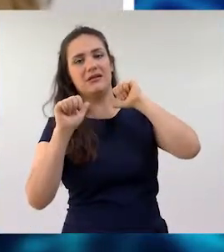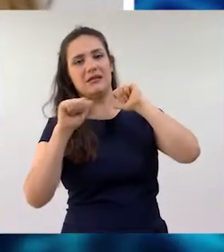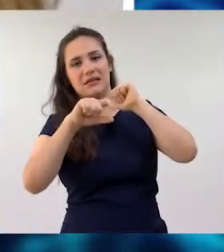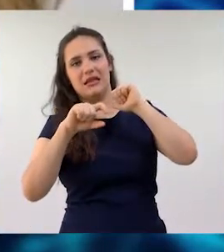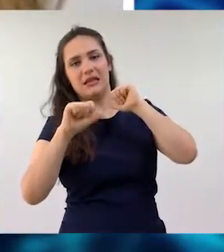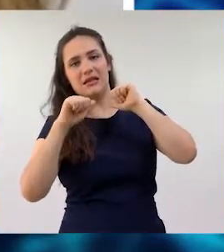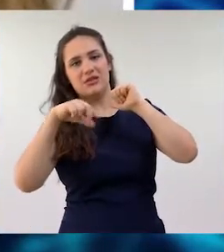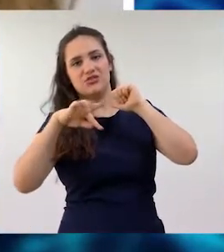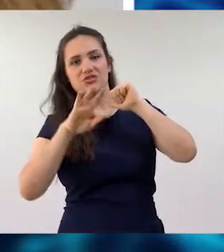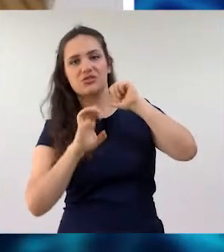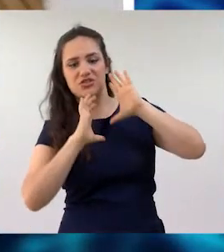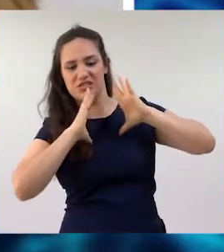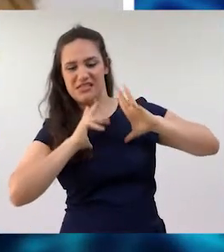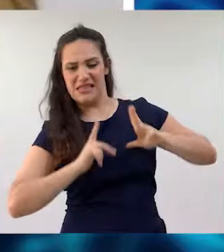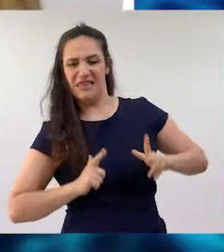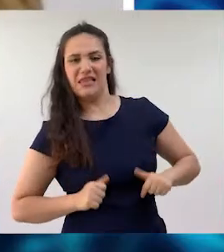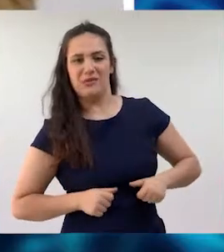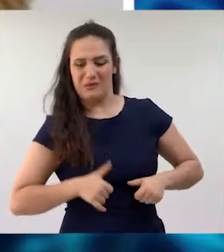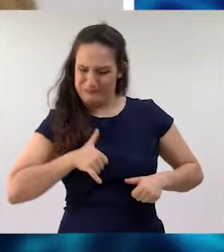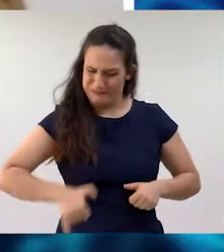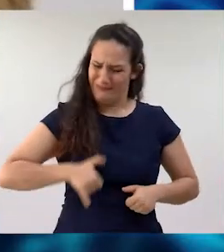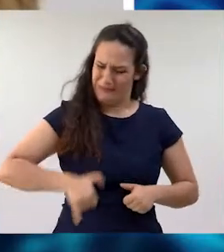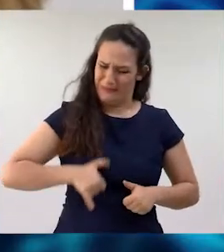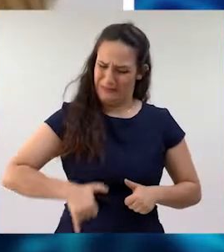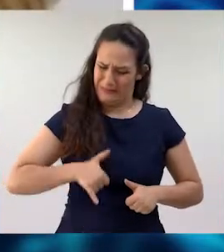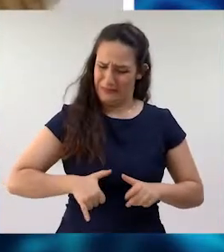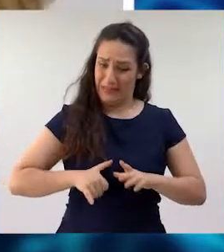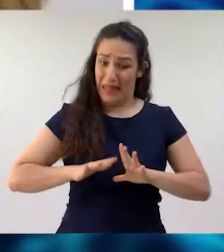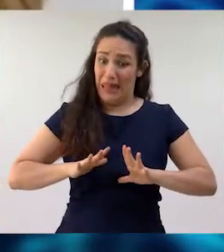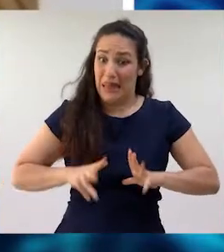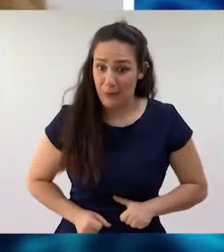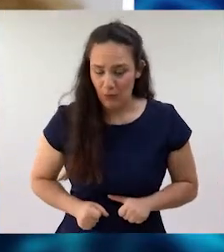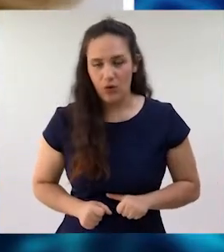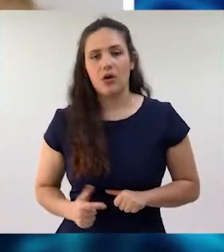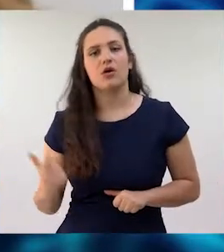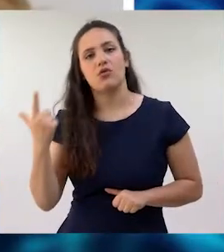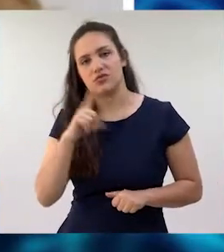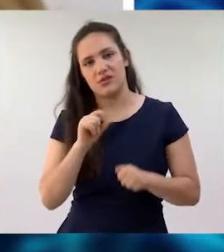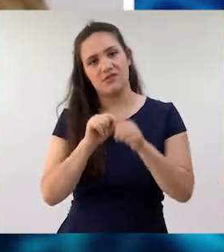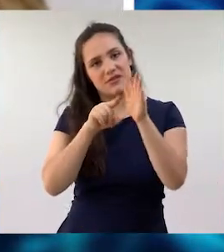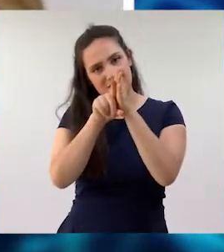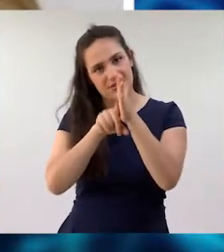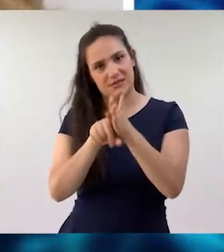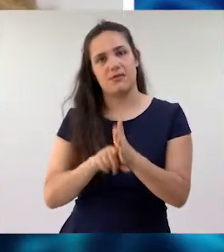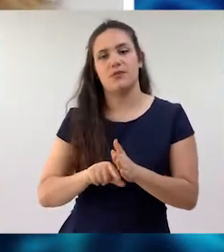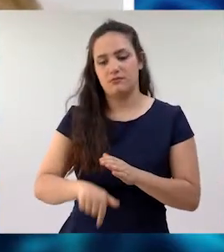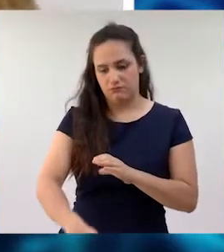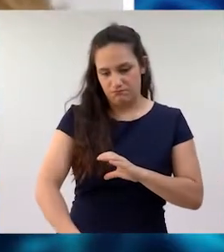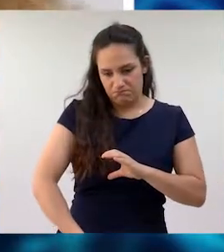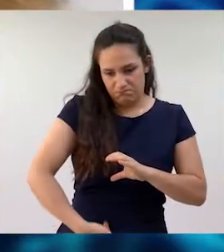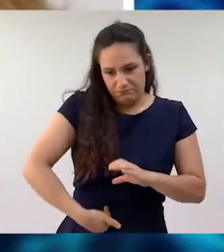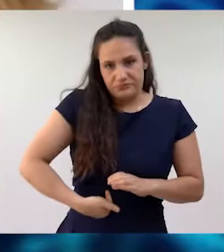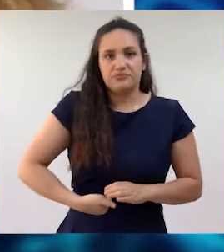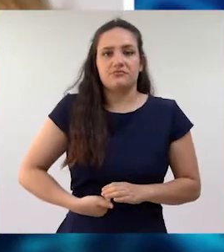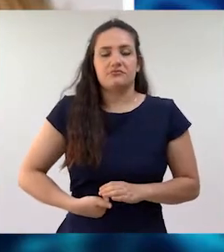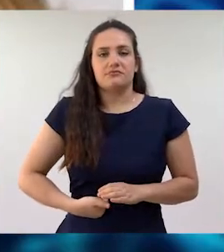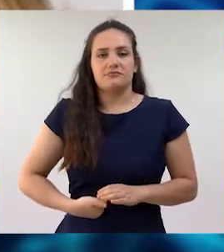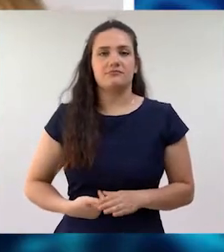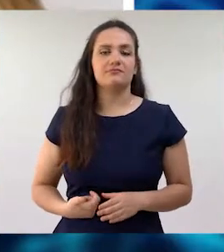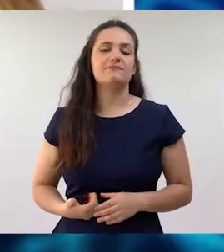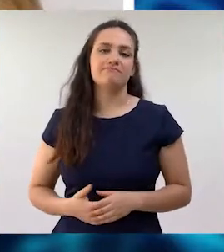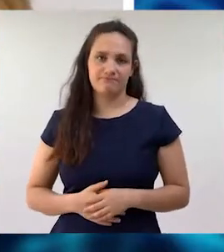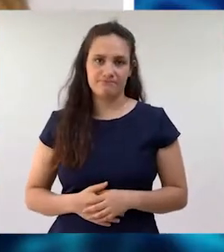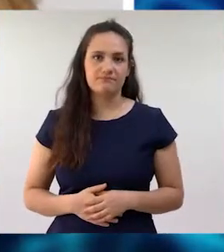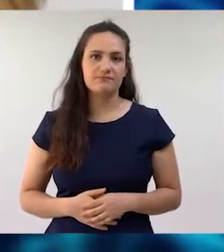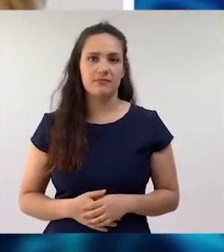expurga os pecados mesmo. Então, por conta disso, e por conta do preparo